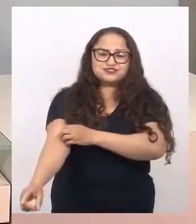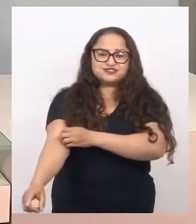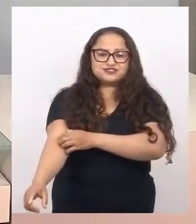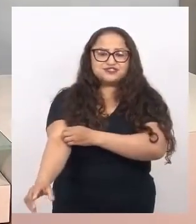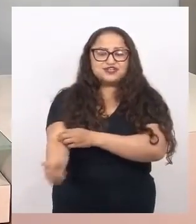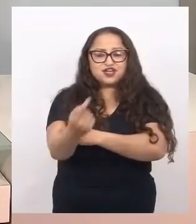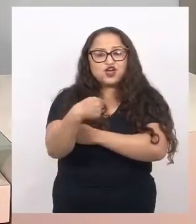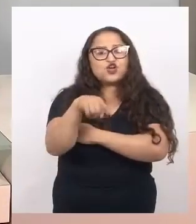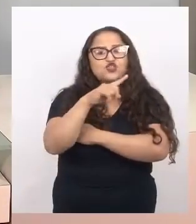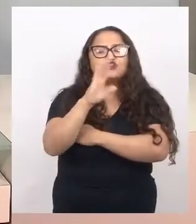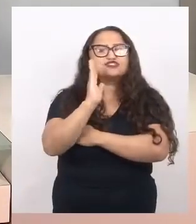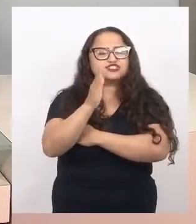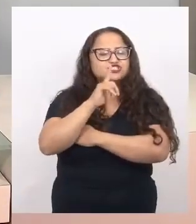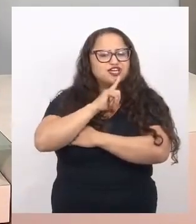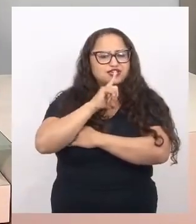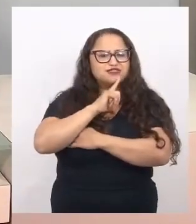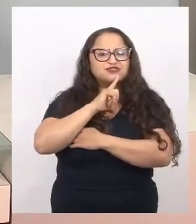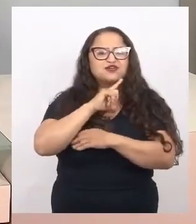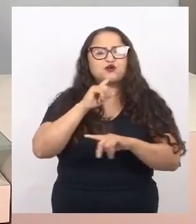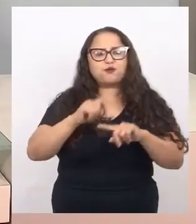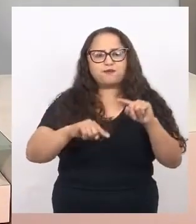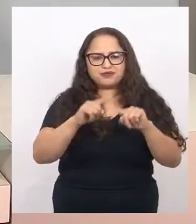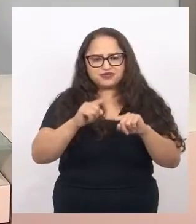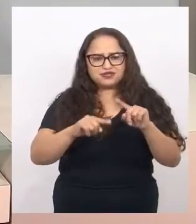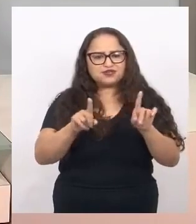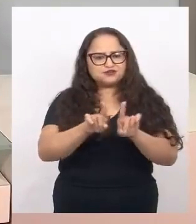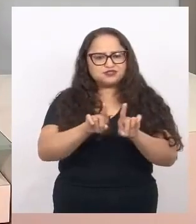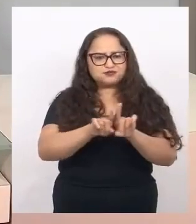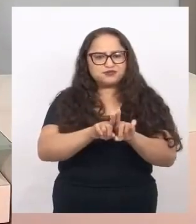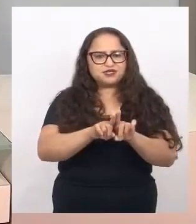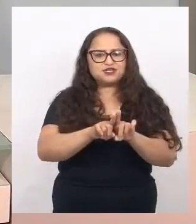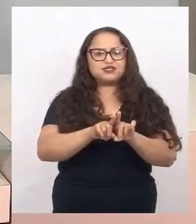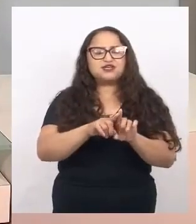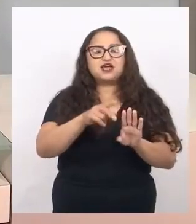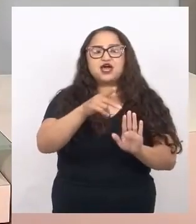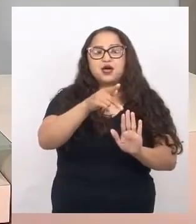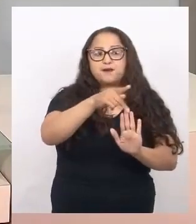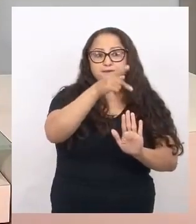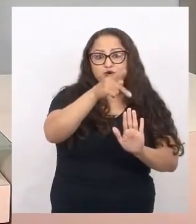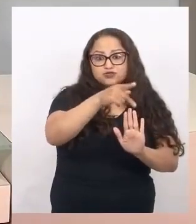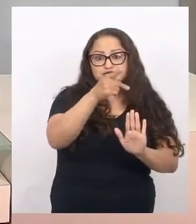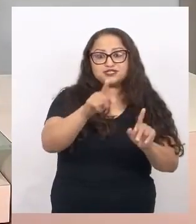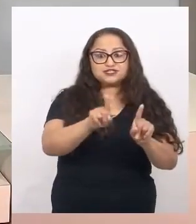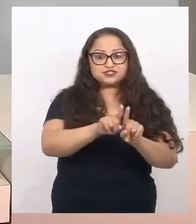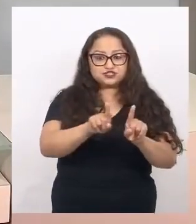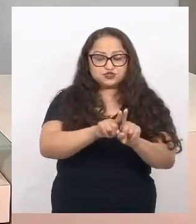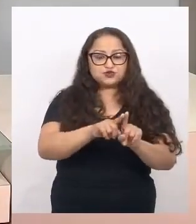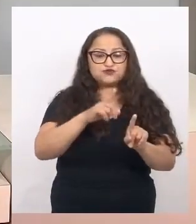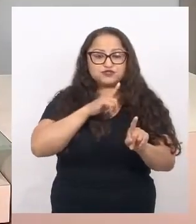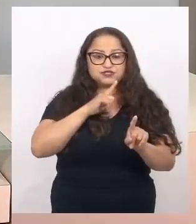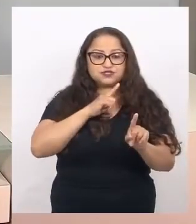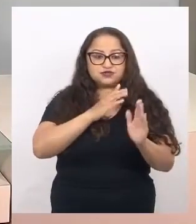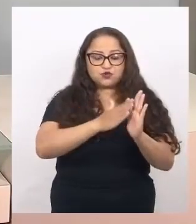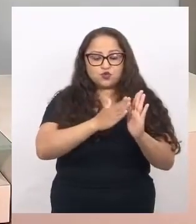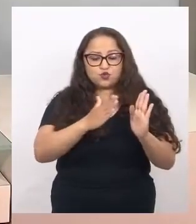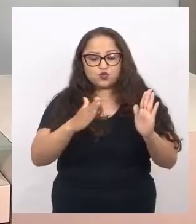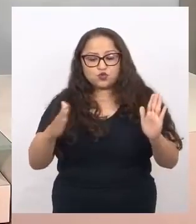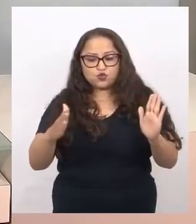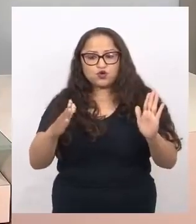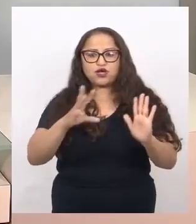enviar esse material para vocês. Além disso, a gente vai enviar também a portaria de novo para todo mundo ter acesso ao cronograma e tudo